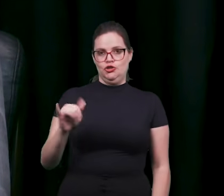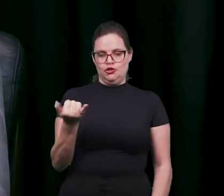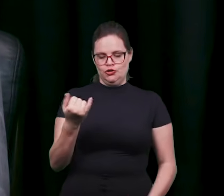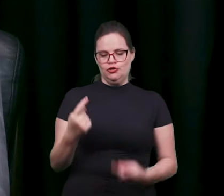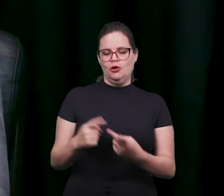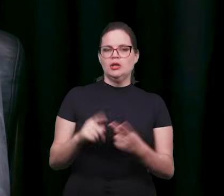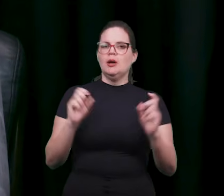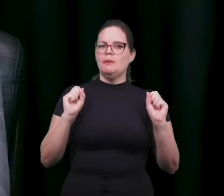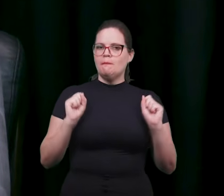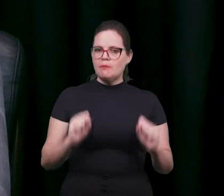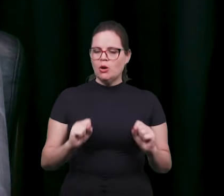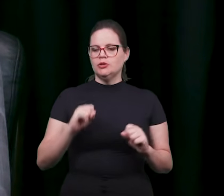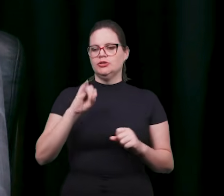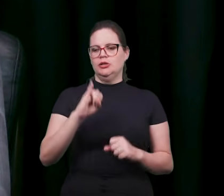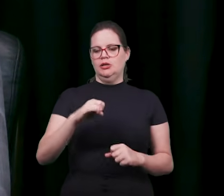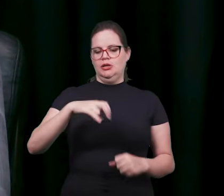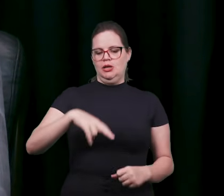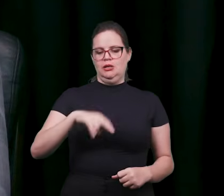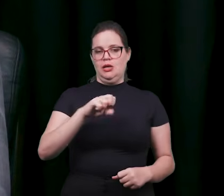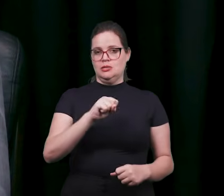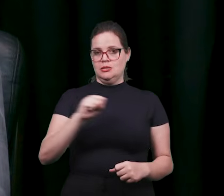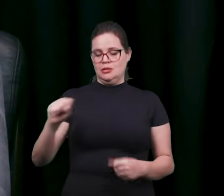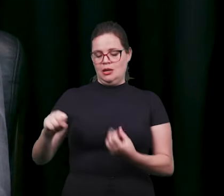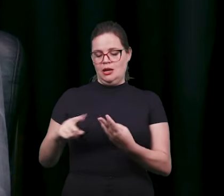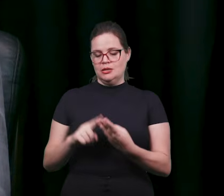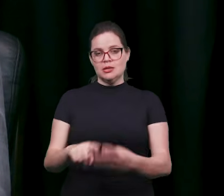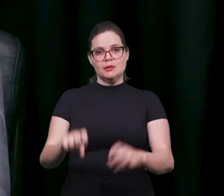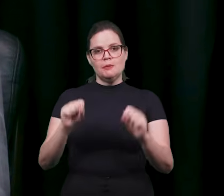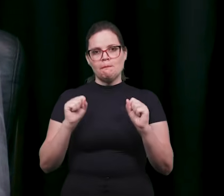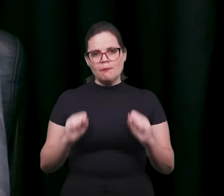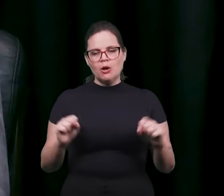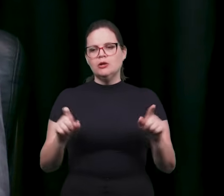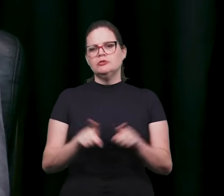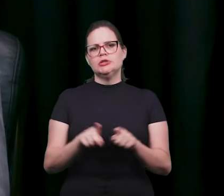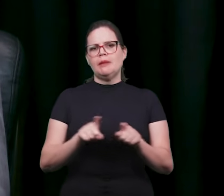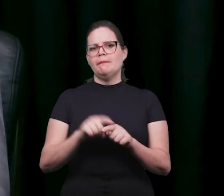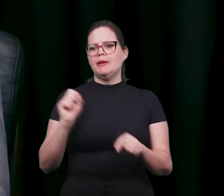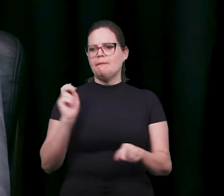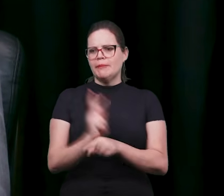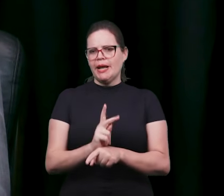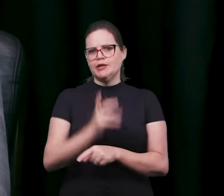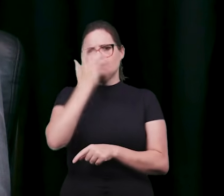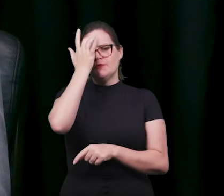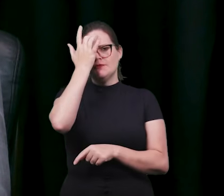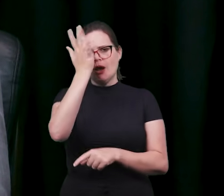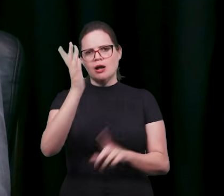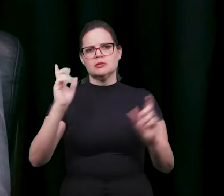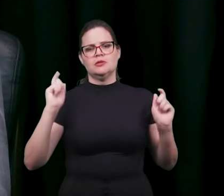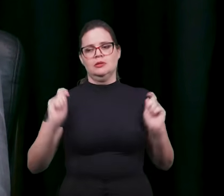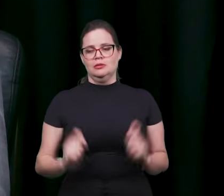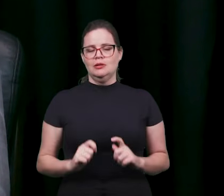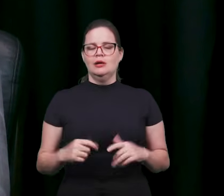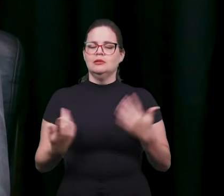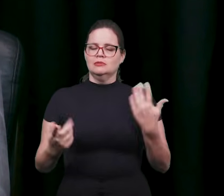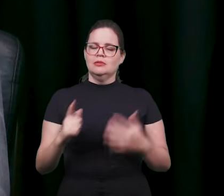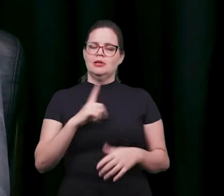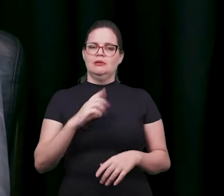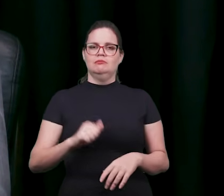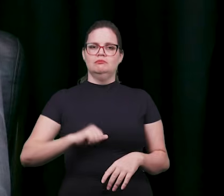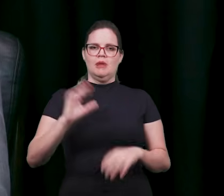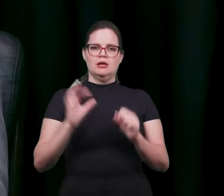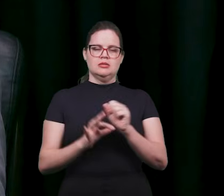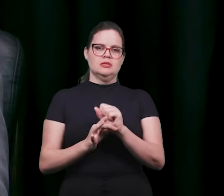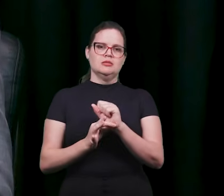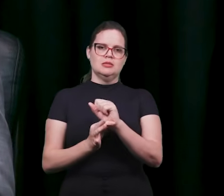acesso ao INSS, ele vai ter acesso a um crédito facilitado. Então, ele tem uma